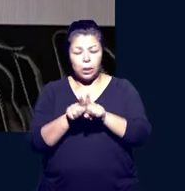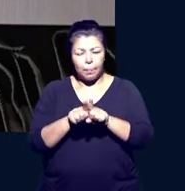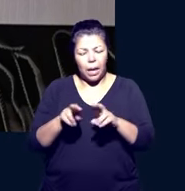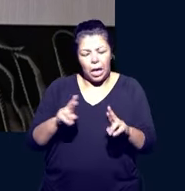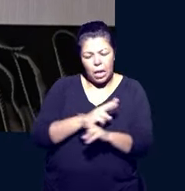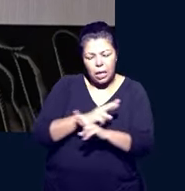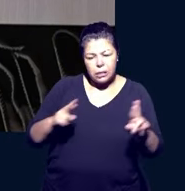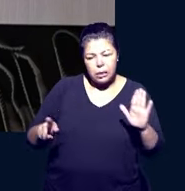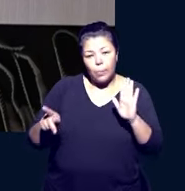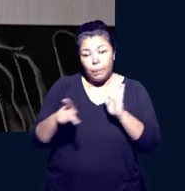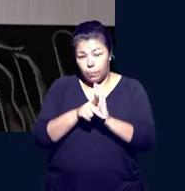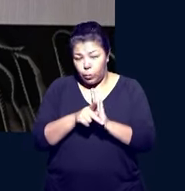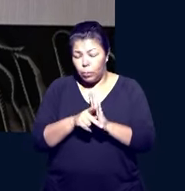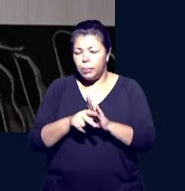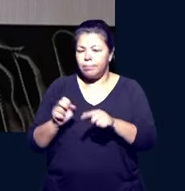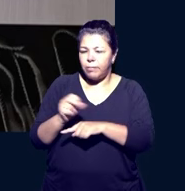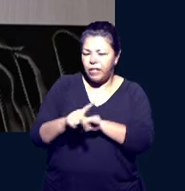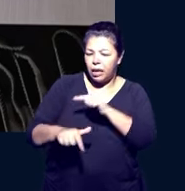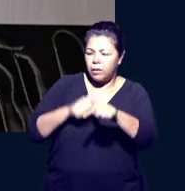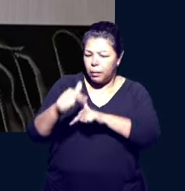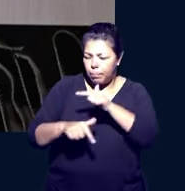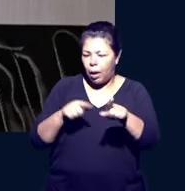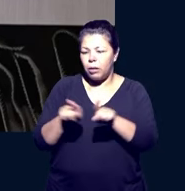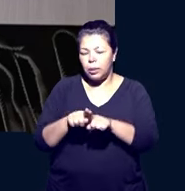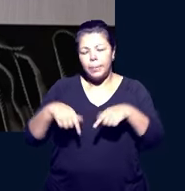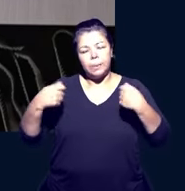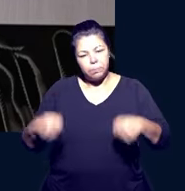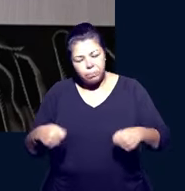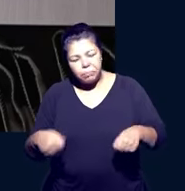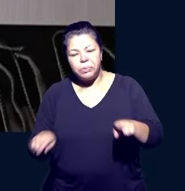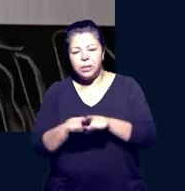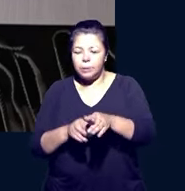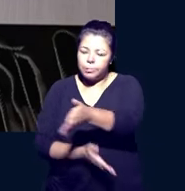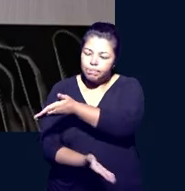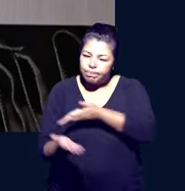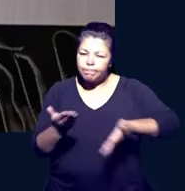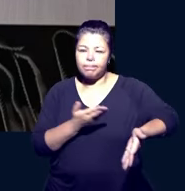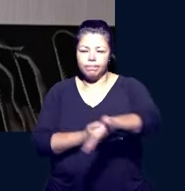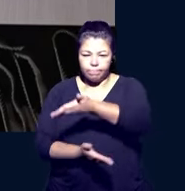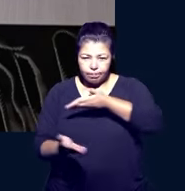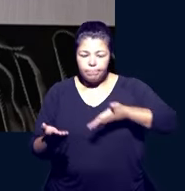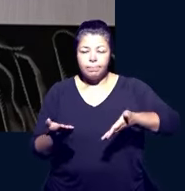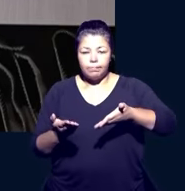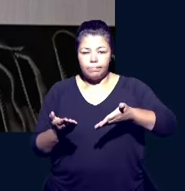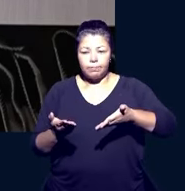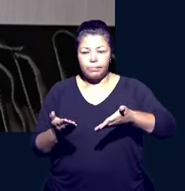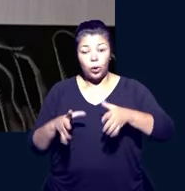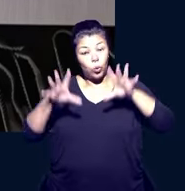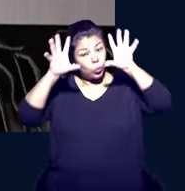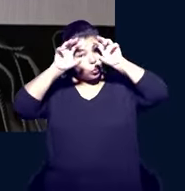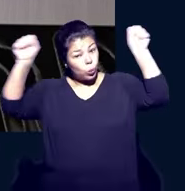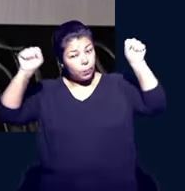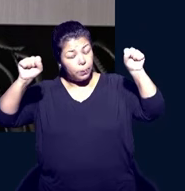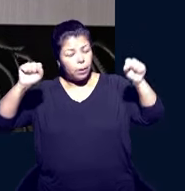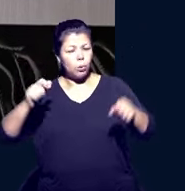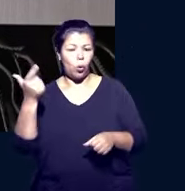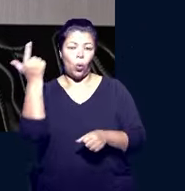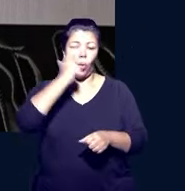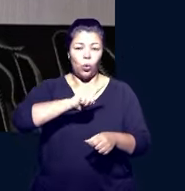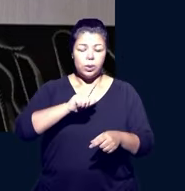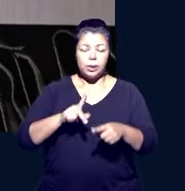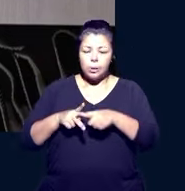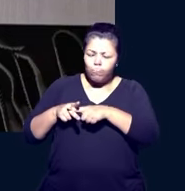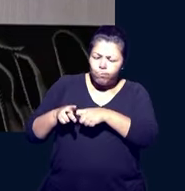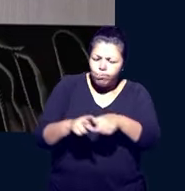reforma trabalhista fez prevalecer o negociado sobre o legislado o Supremo validou a reforma trabalhista inclusive o